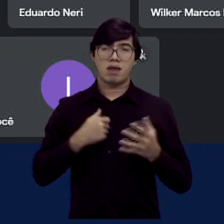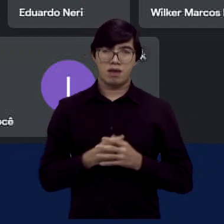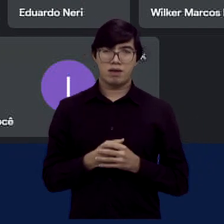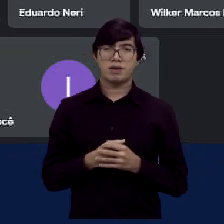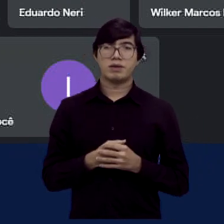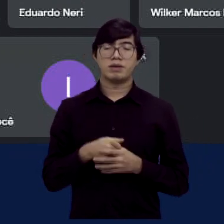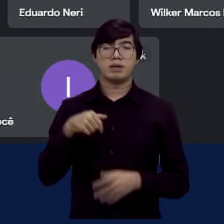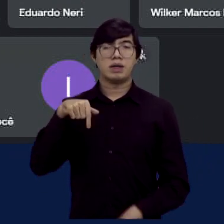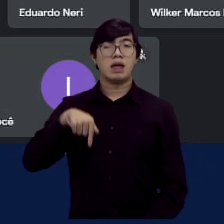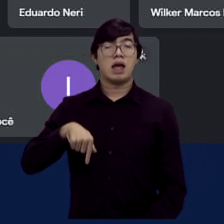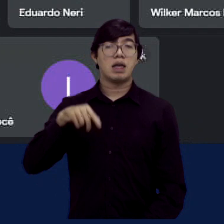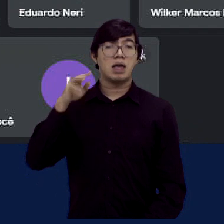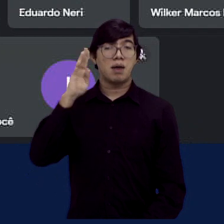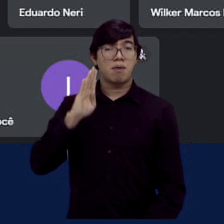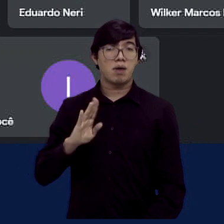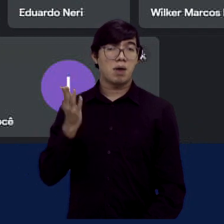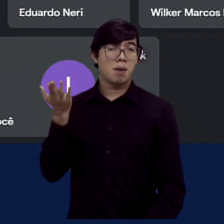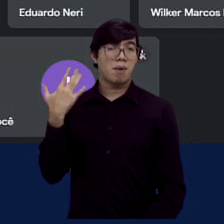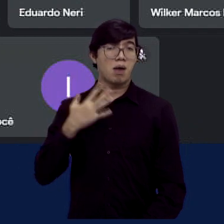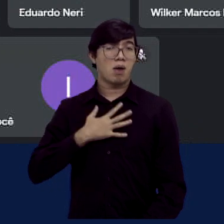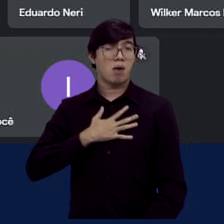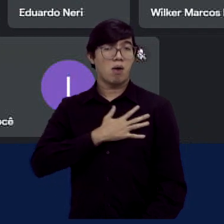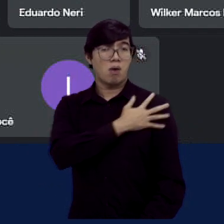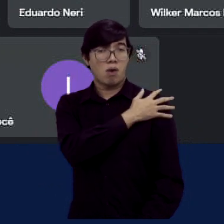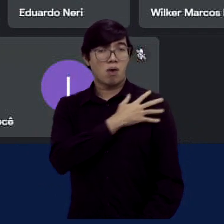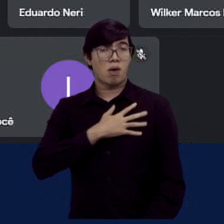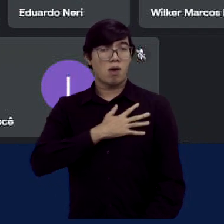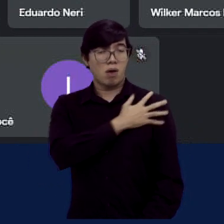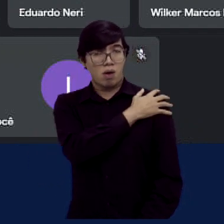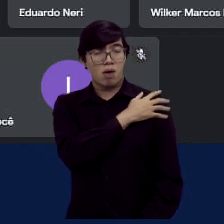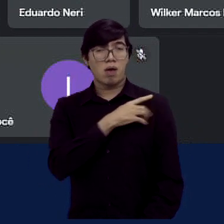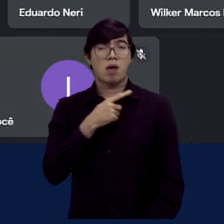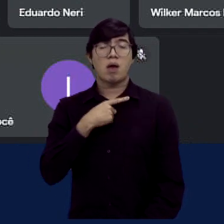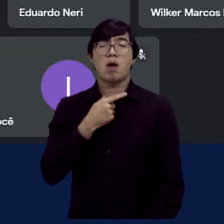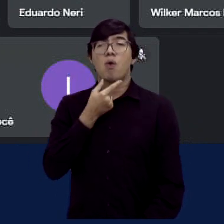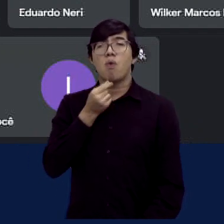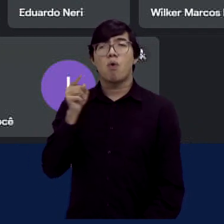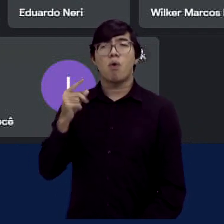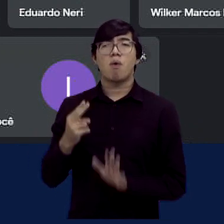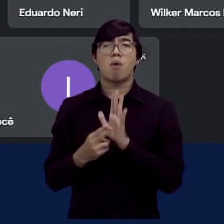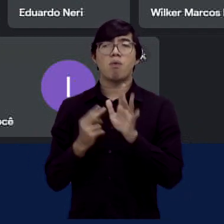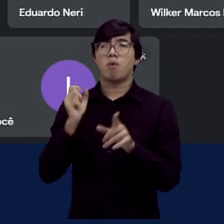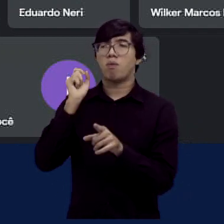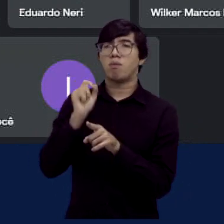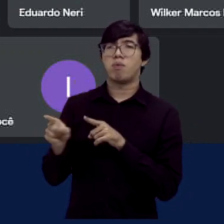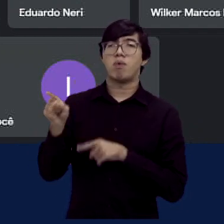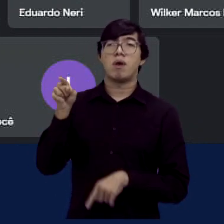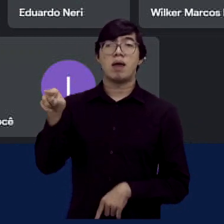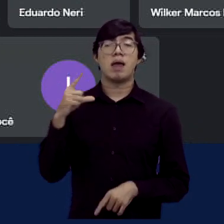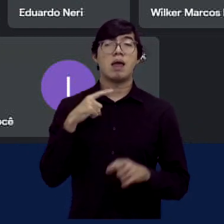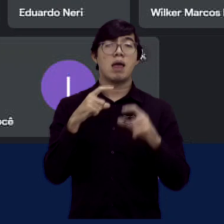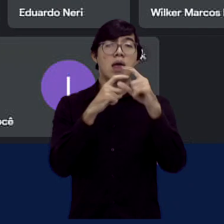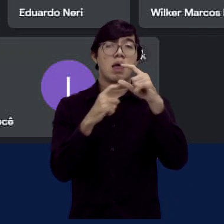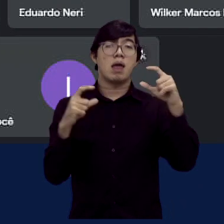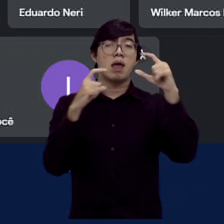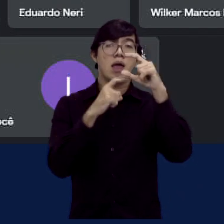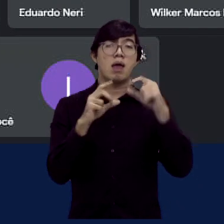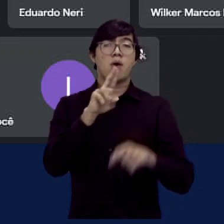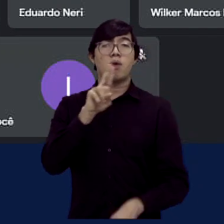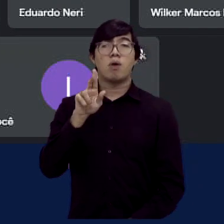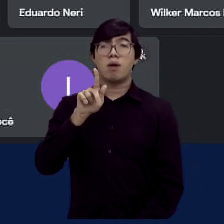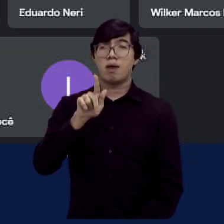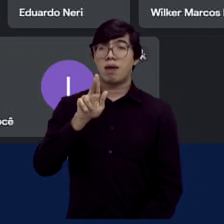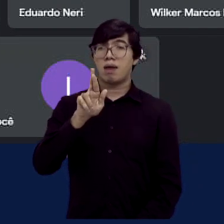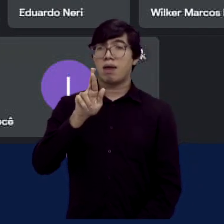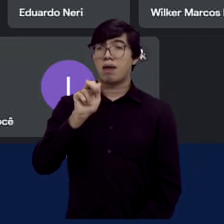pela ditadura militar, porque fazia uma tirinha chamada Graúna, em que ele atacava a ditadura militar sem